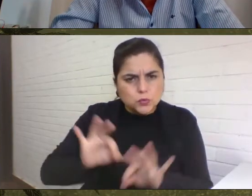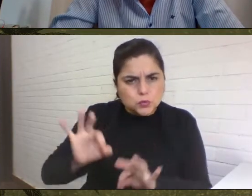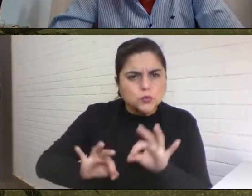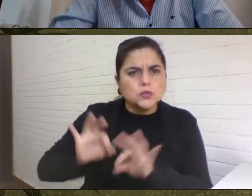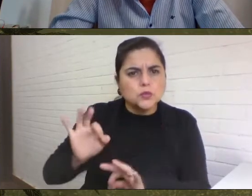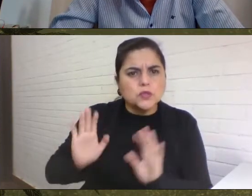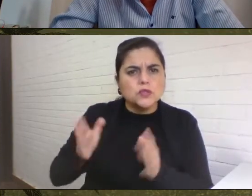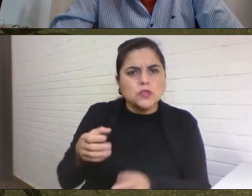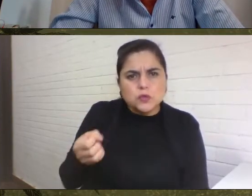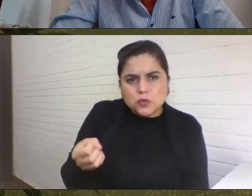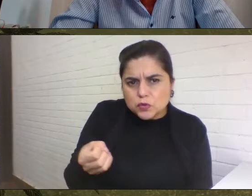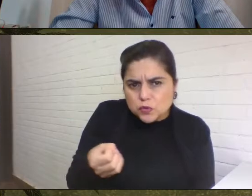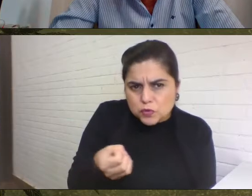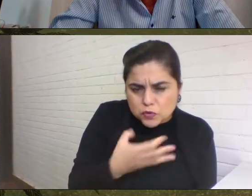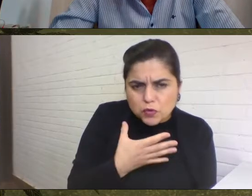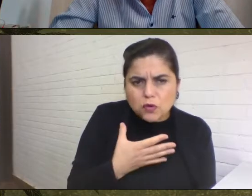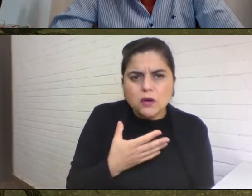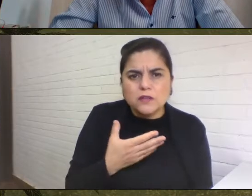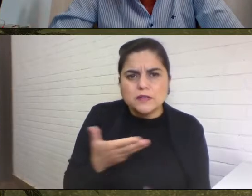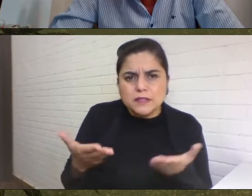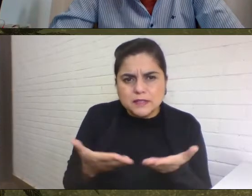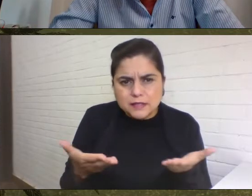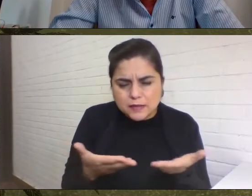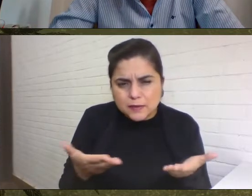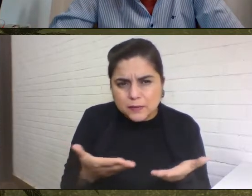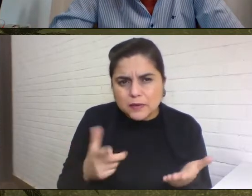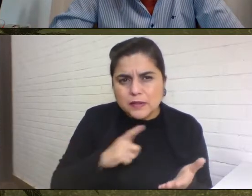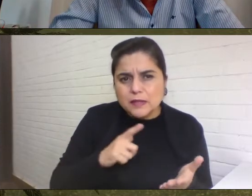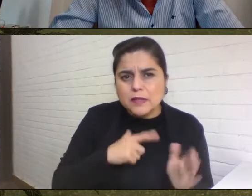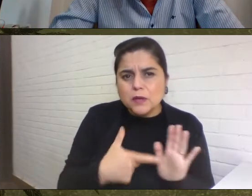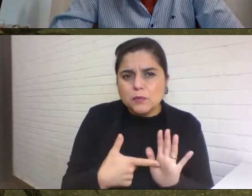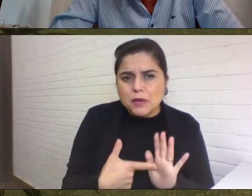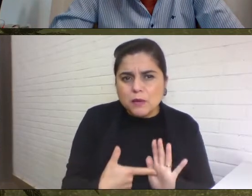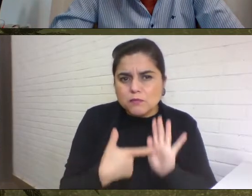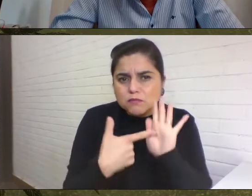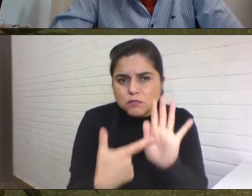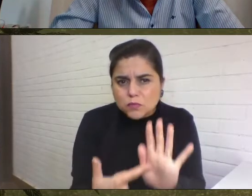novas guidelines, digamos assim, para a abordagem